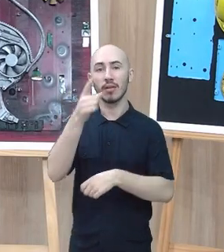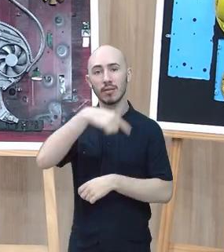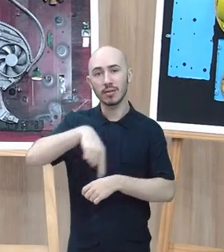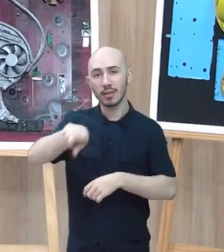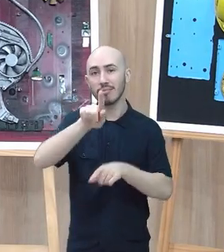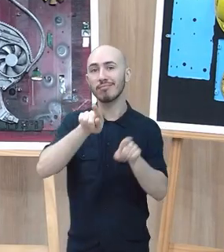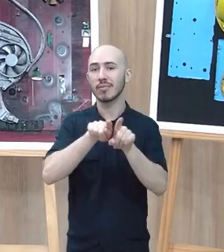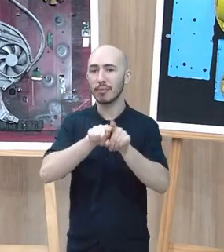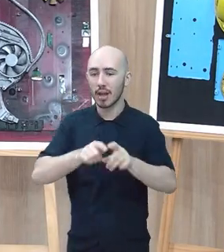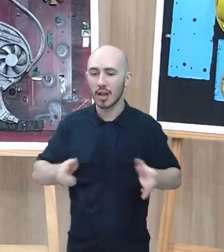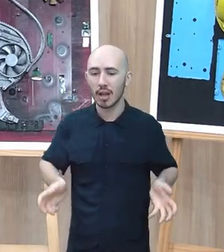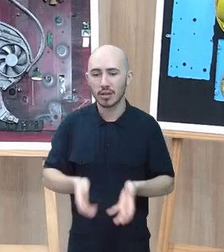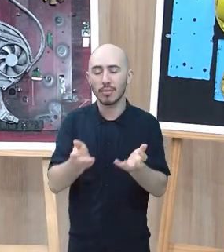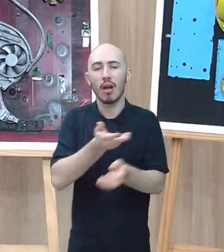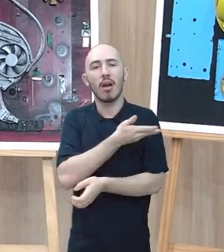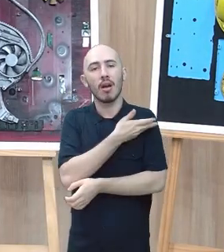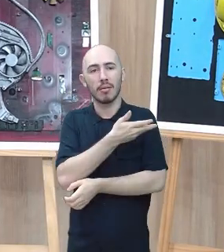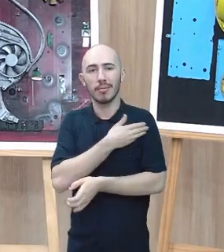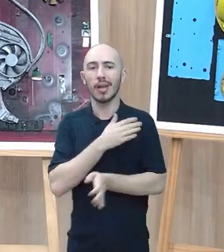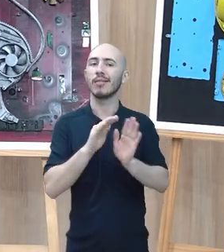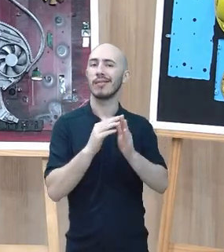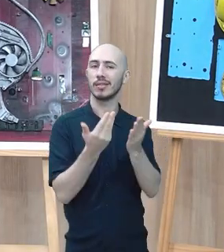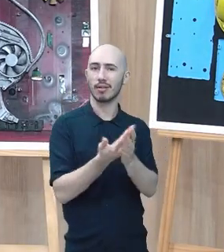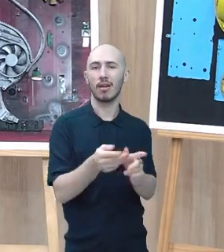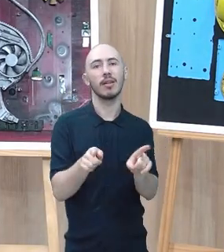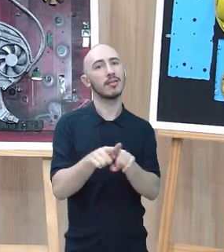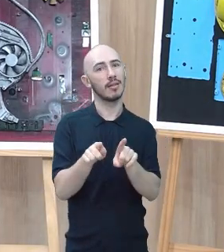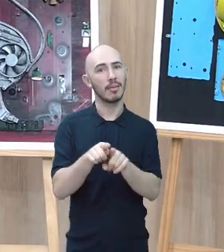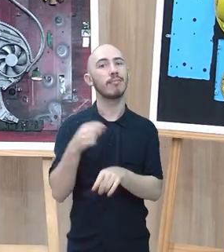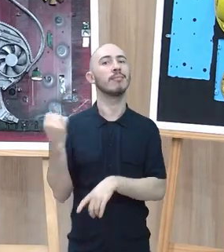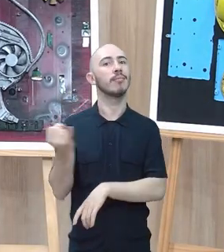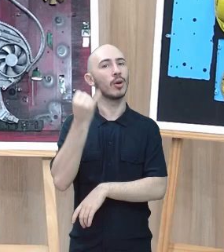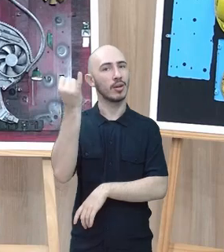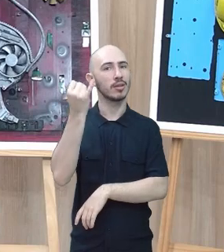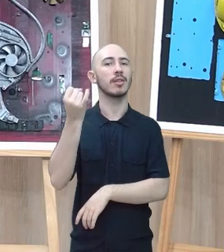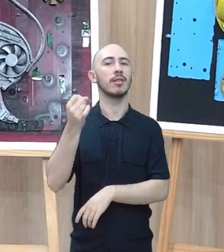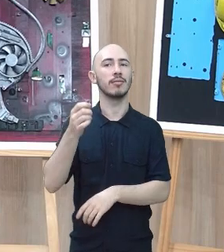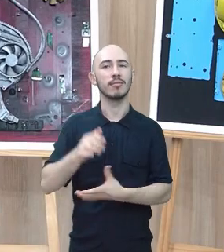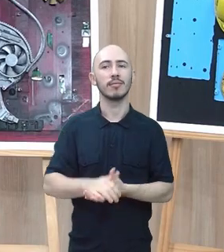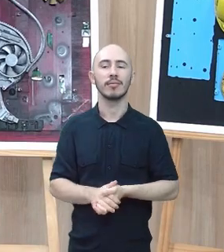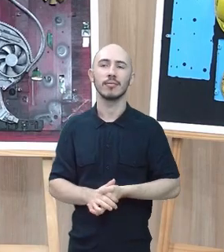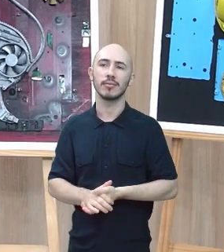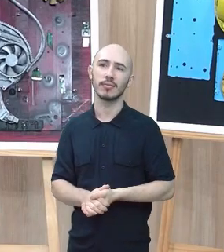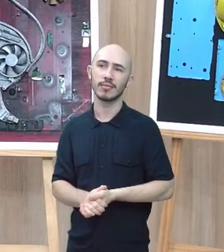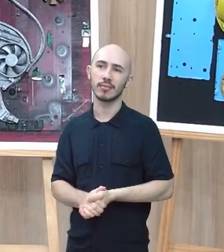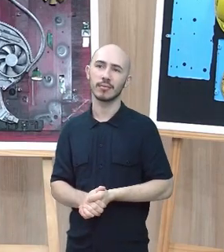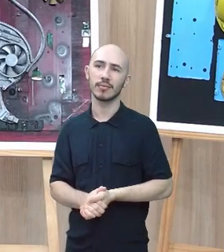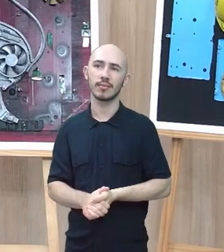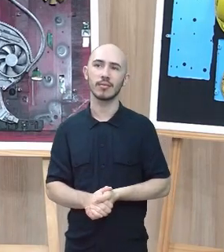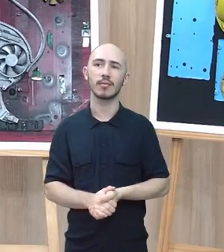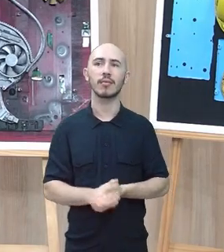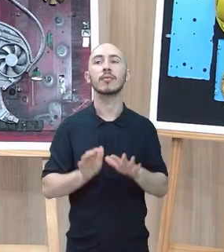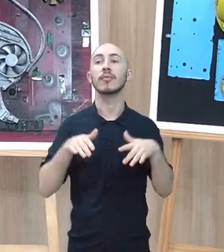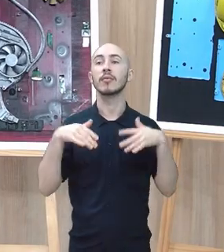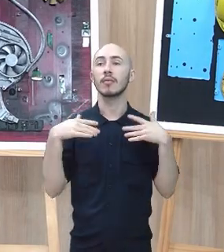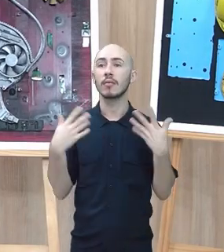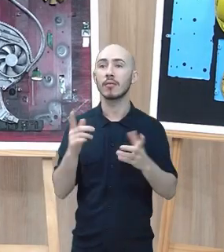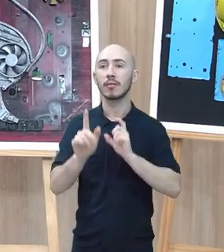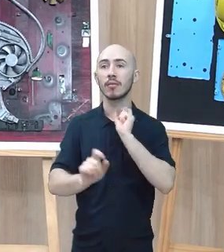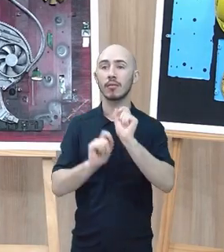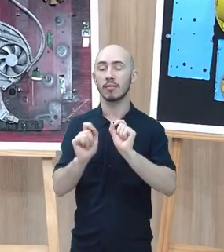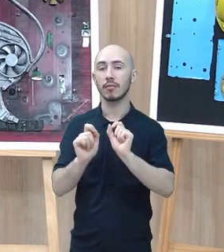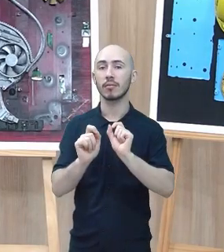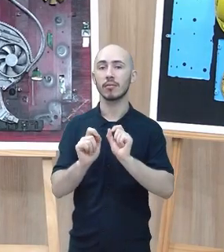possam estimular os seus amigos na sua escola a importância da coleta seletiva. Aqui eu